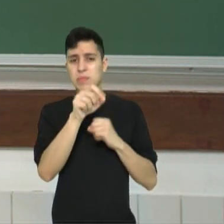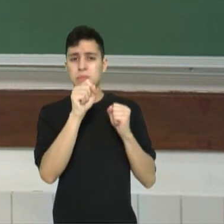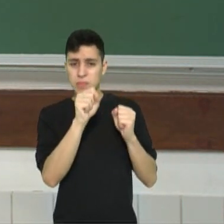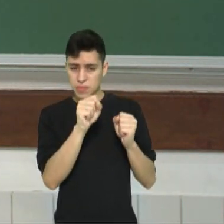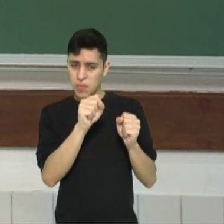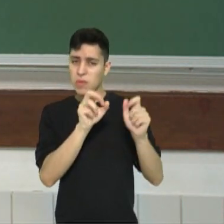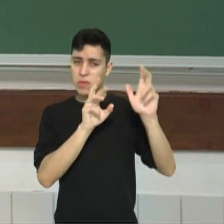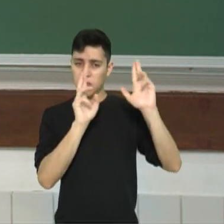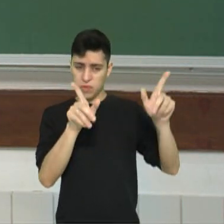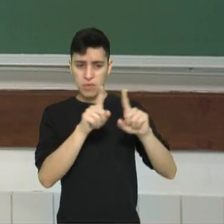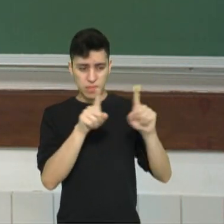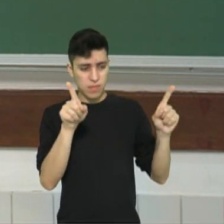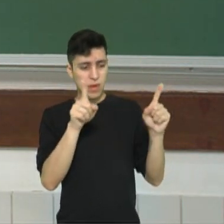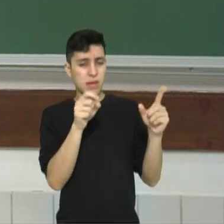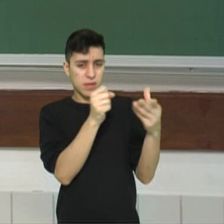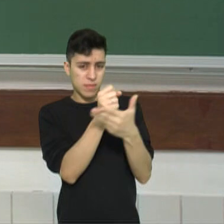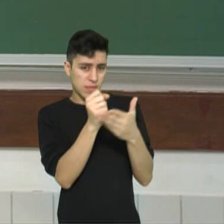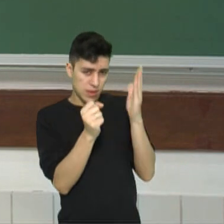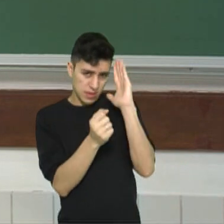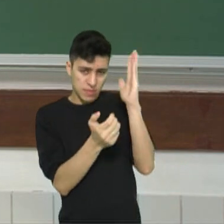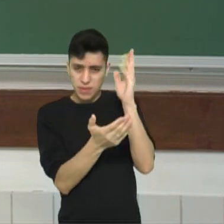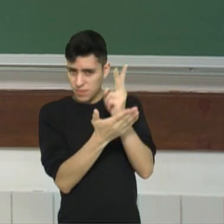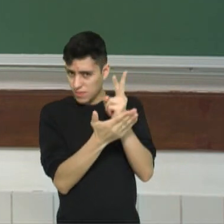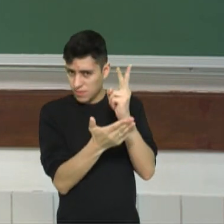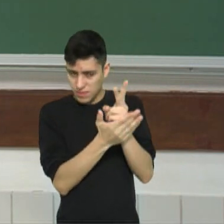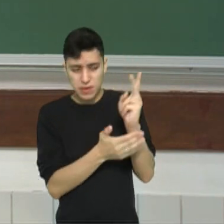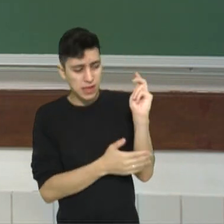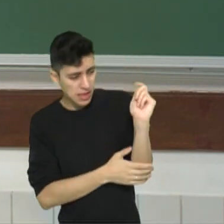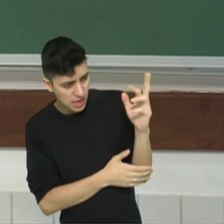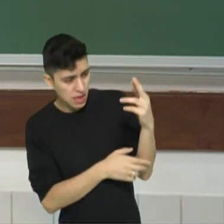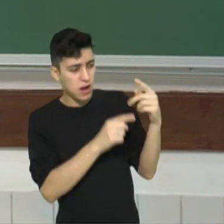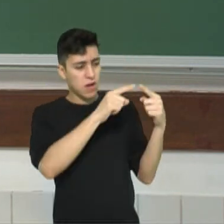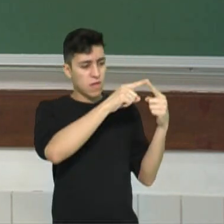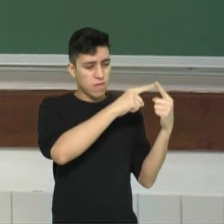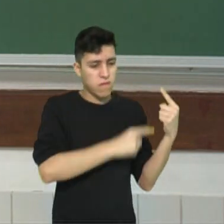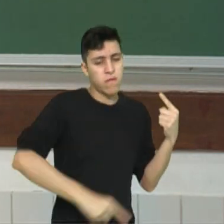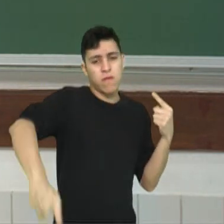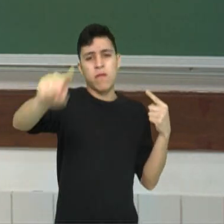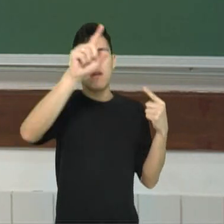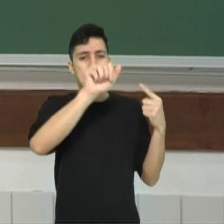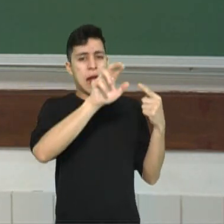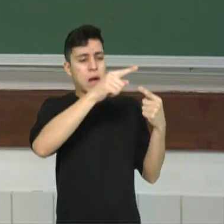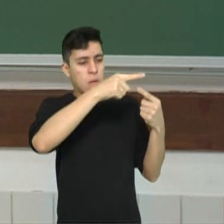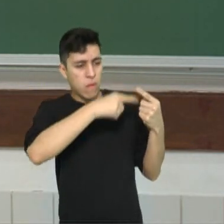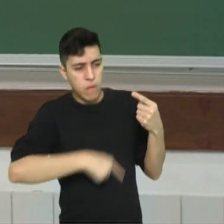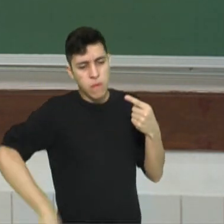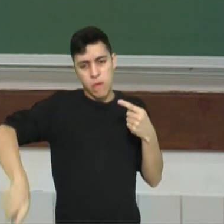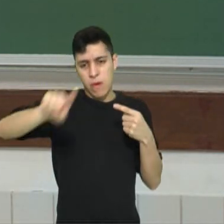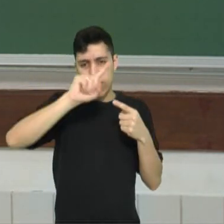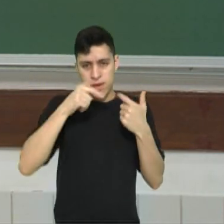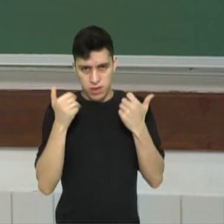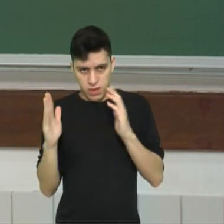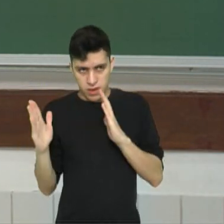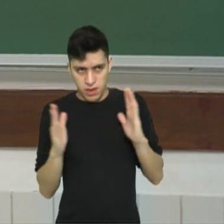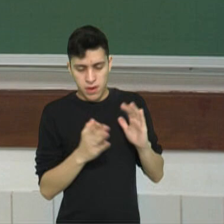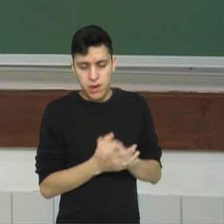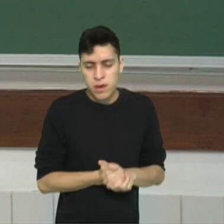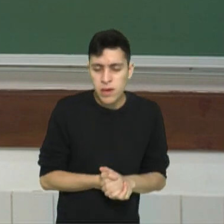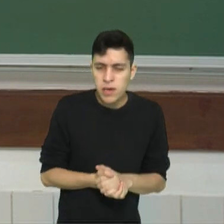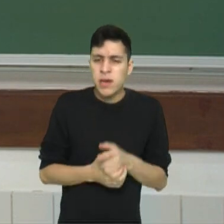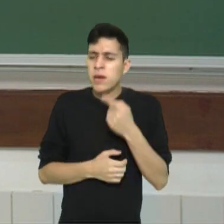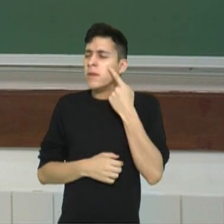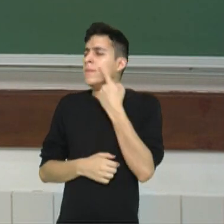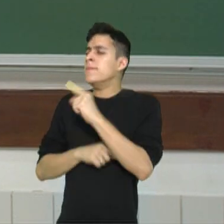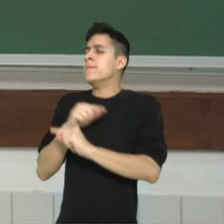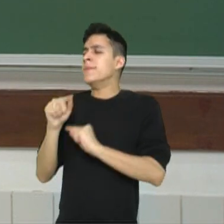parecer diferente, mas o princípio ativo é sempre o mesmo. É ar passando pelo seu interior. Então vamos ali avançar mais um pouquinho? Então olha o que